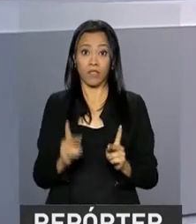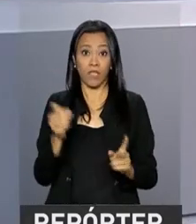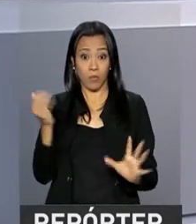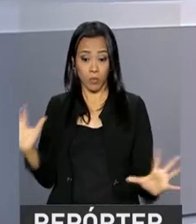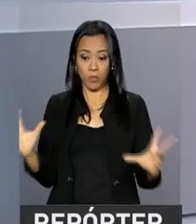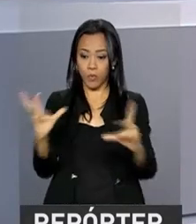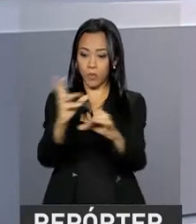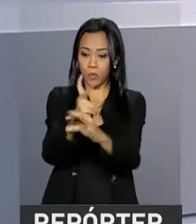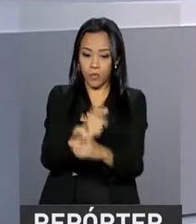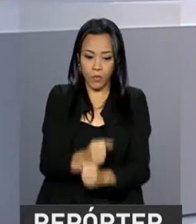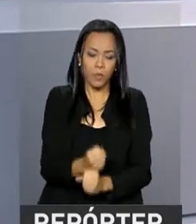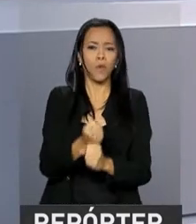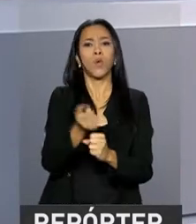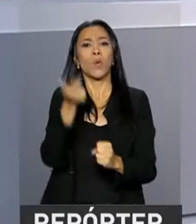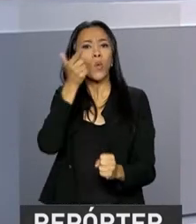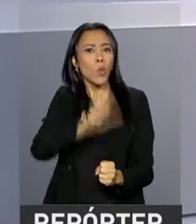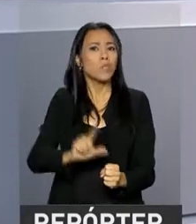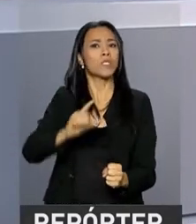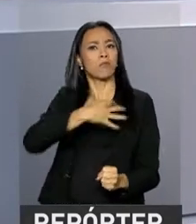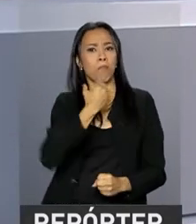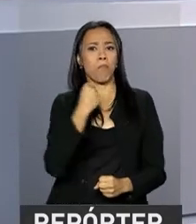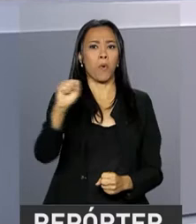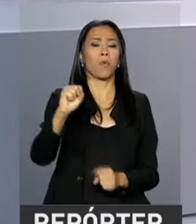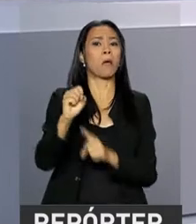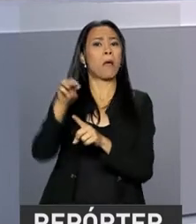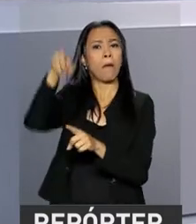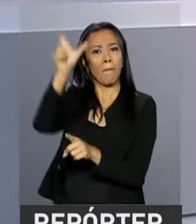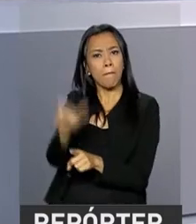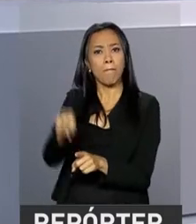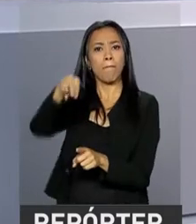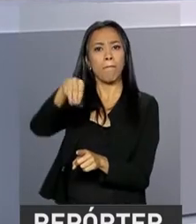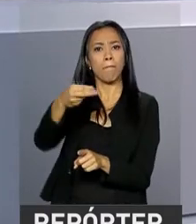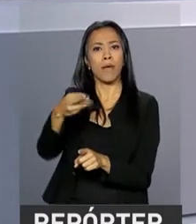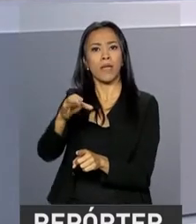urnas, Macron venceu a candidata Marine Le Pen com